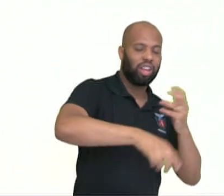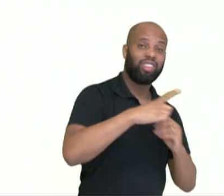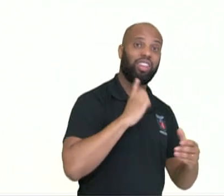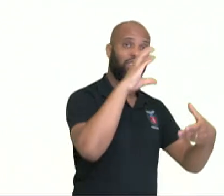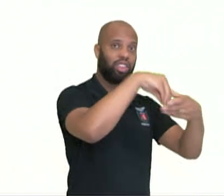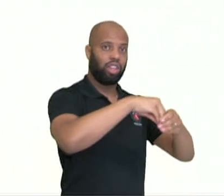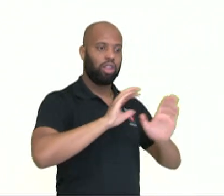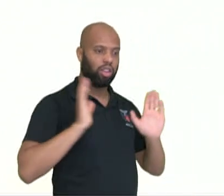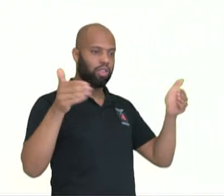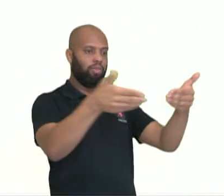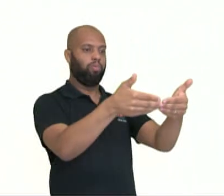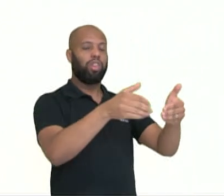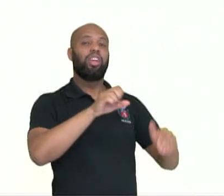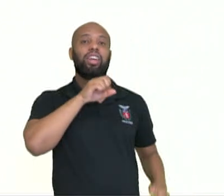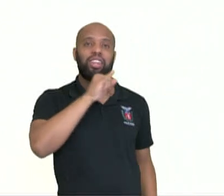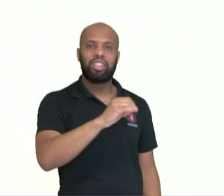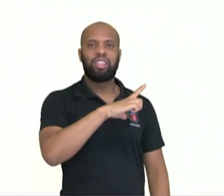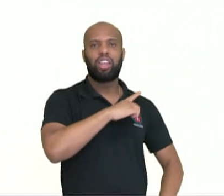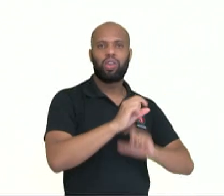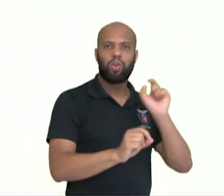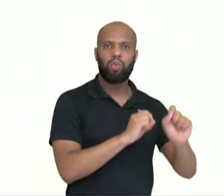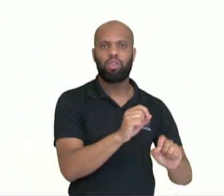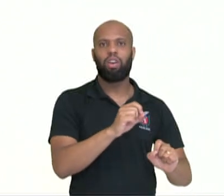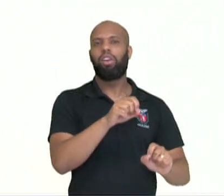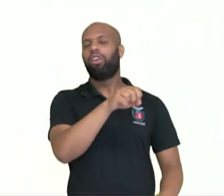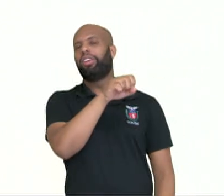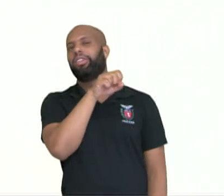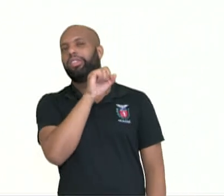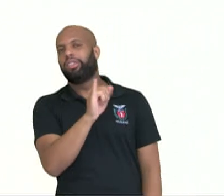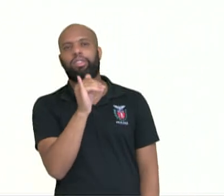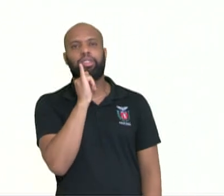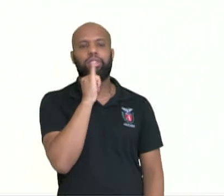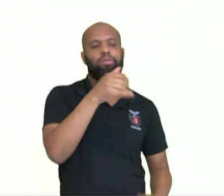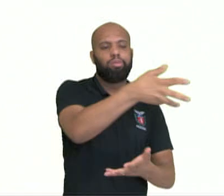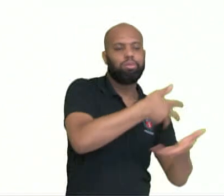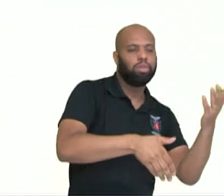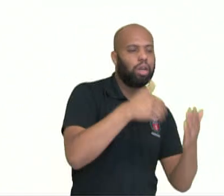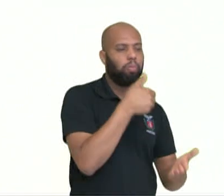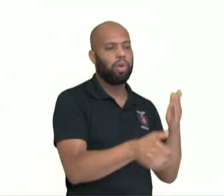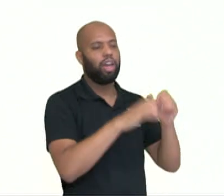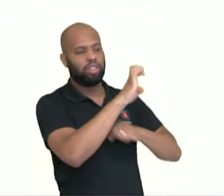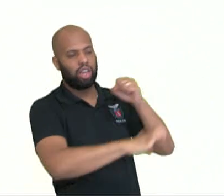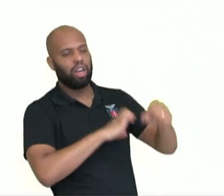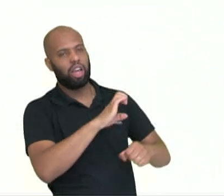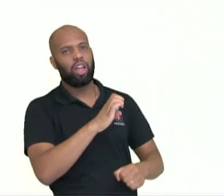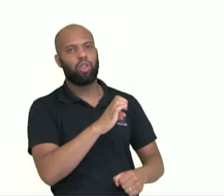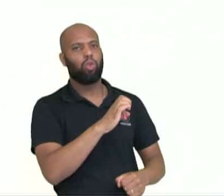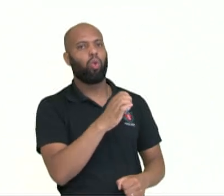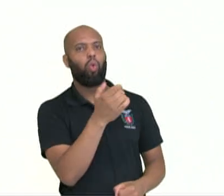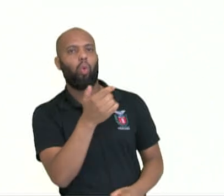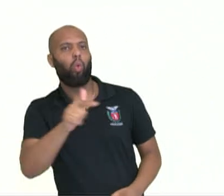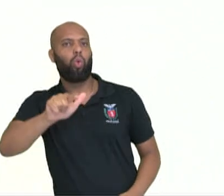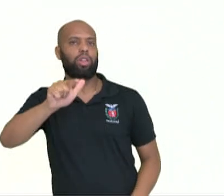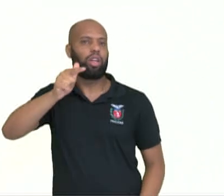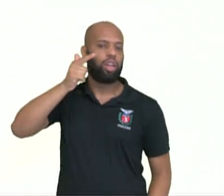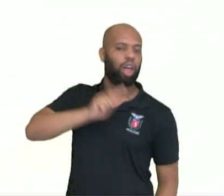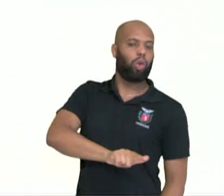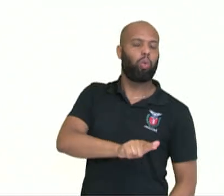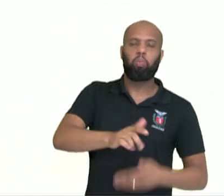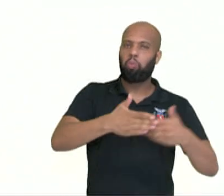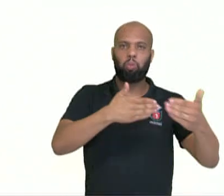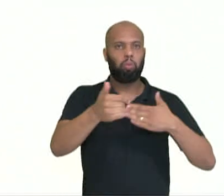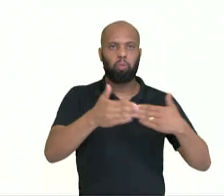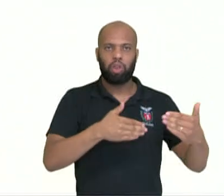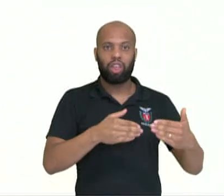trocaram cargas entre elas, se uma perdeu elétrons, a outra ganhou, não importa, o que tenha